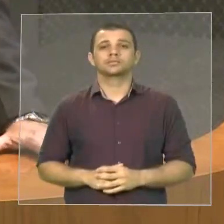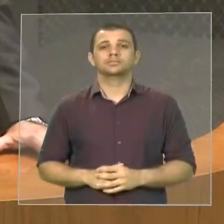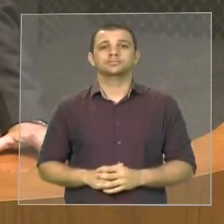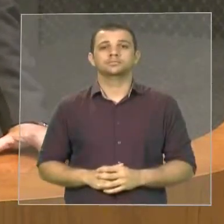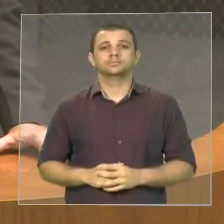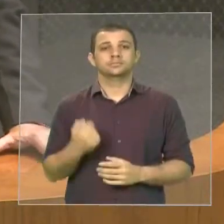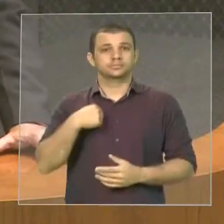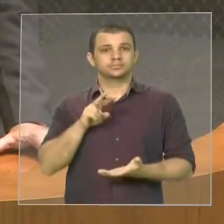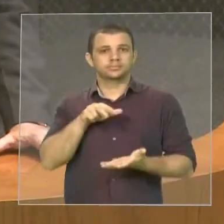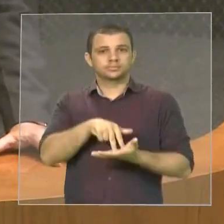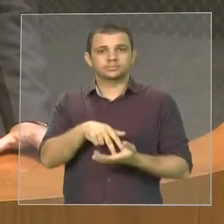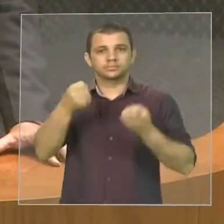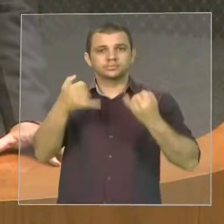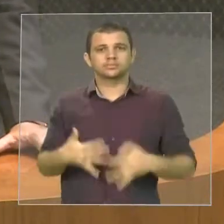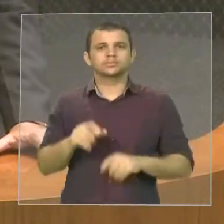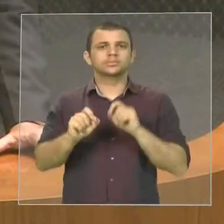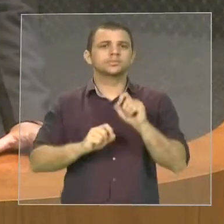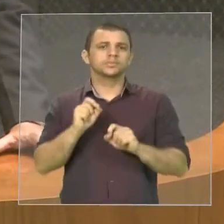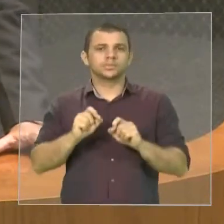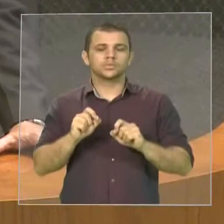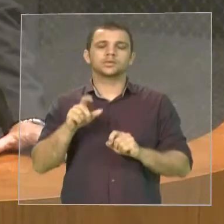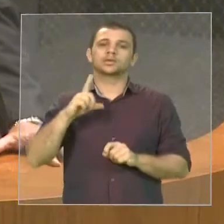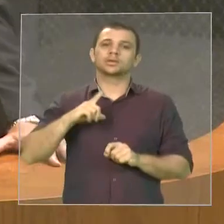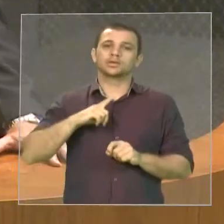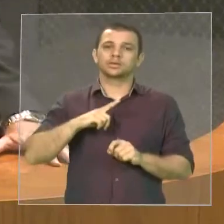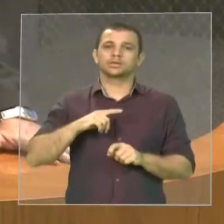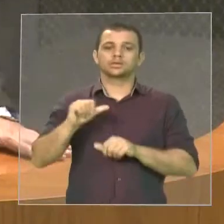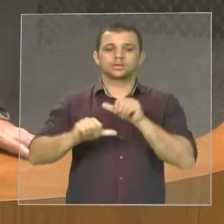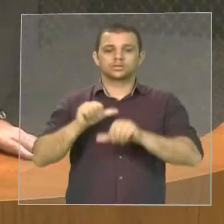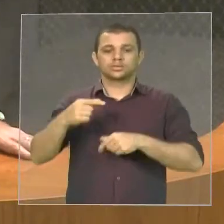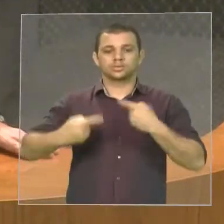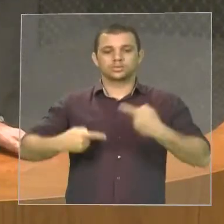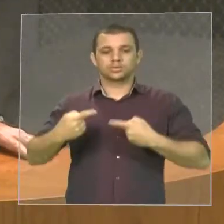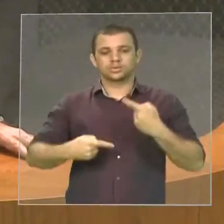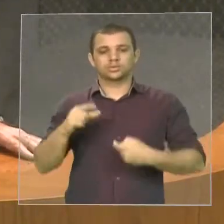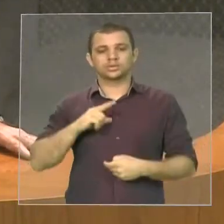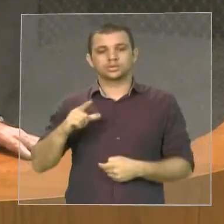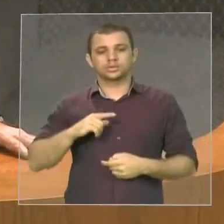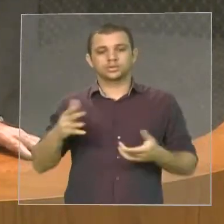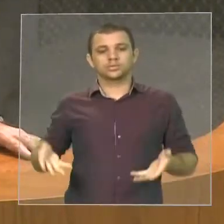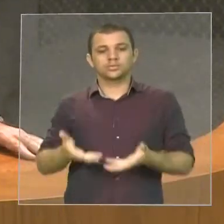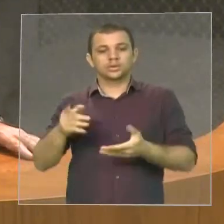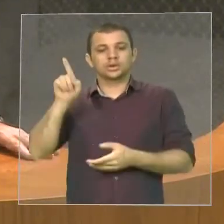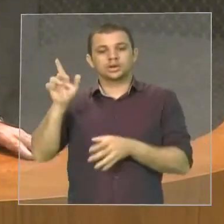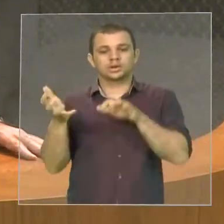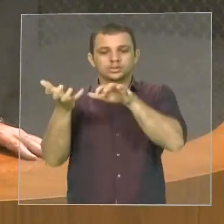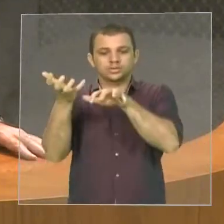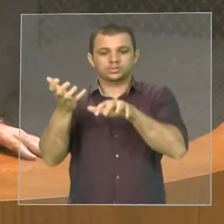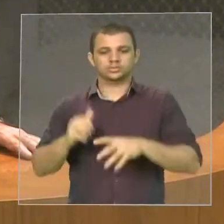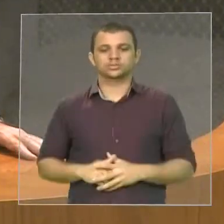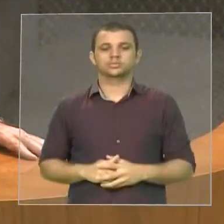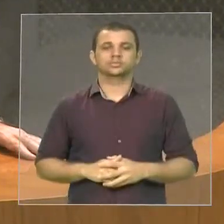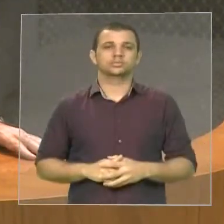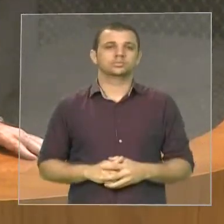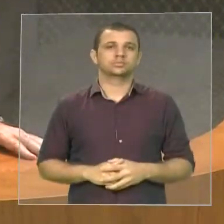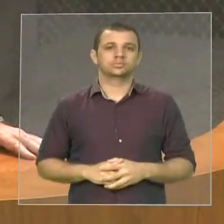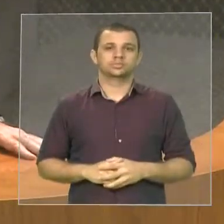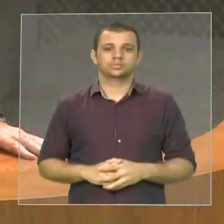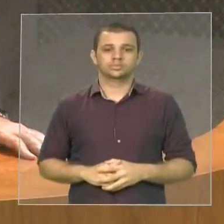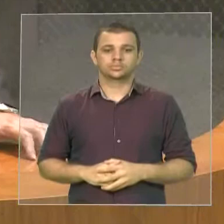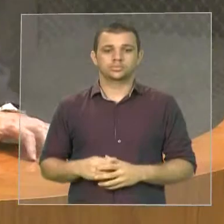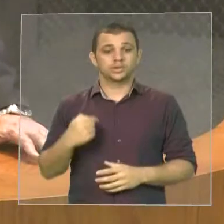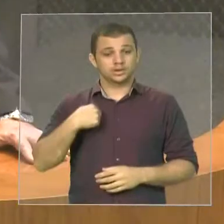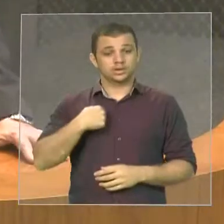Venho falar sobre a reforma política que foi promovida pelo Congresso Nacional. E, no